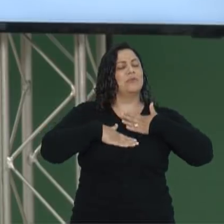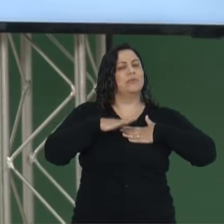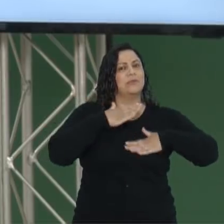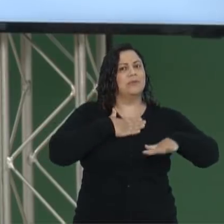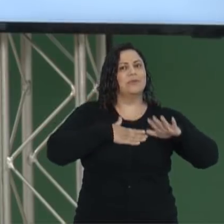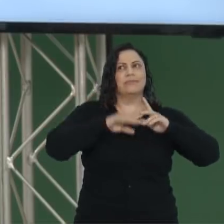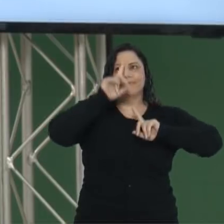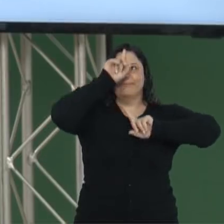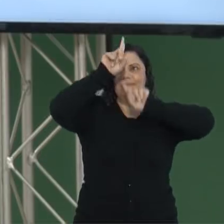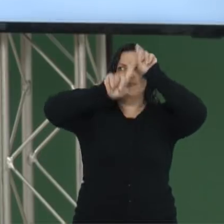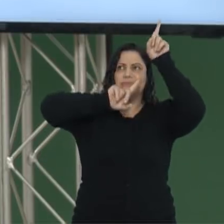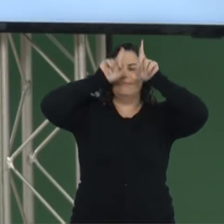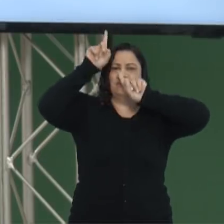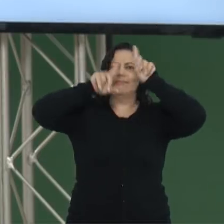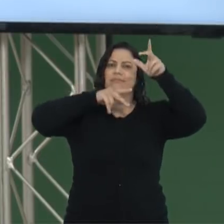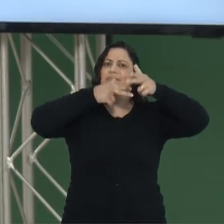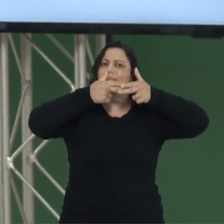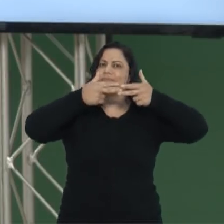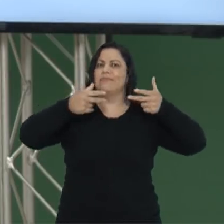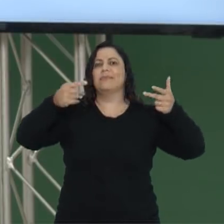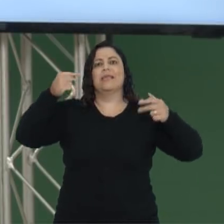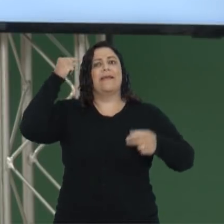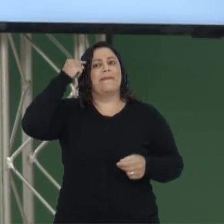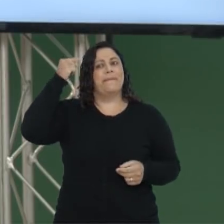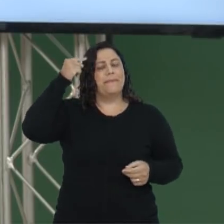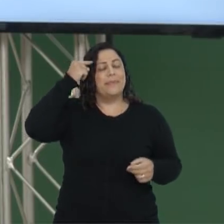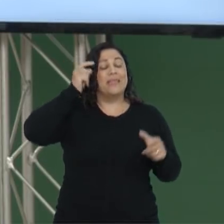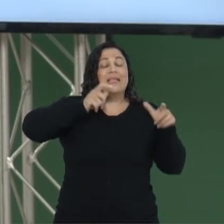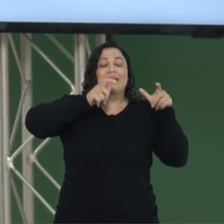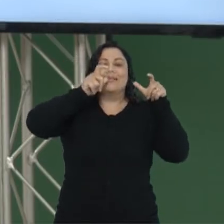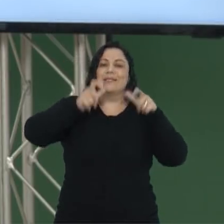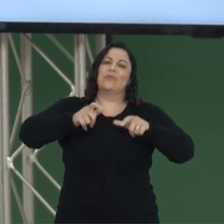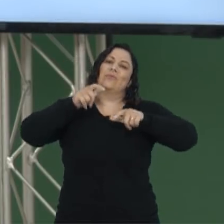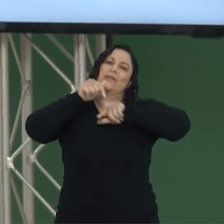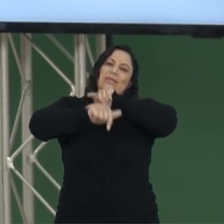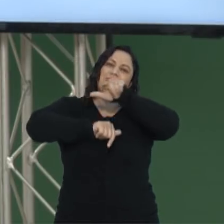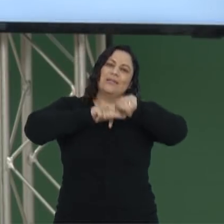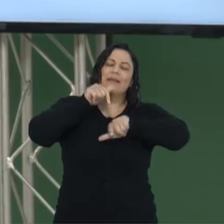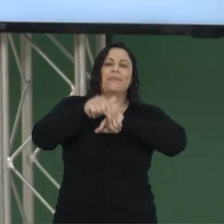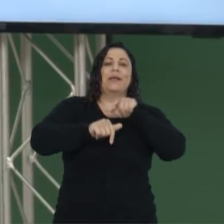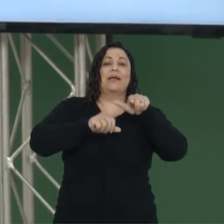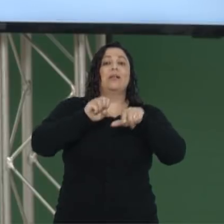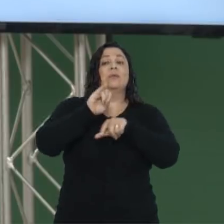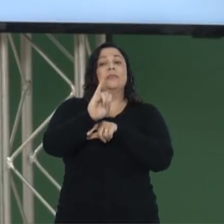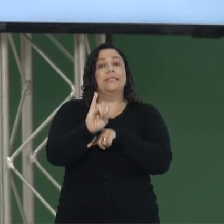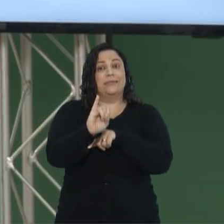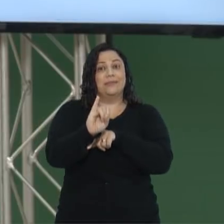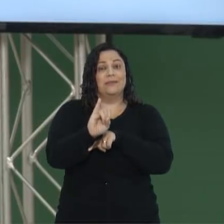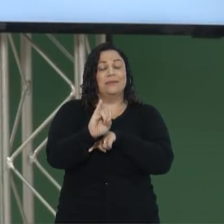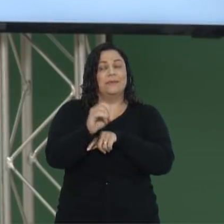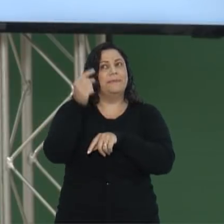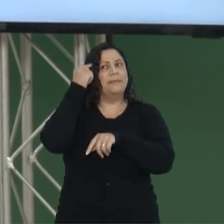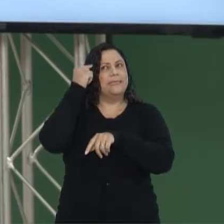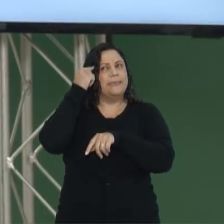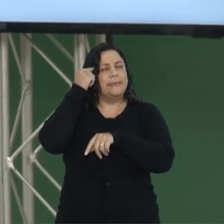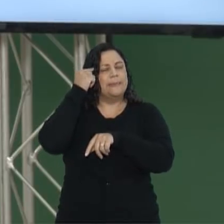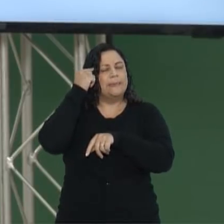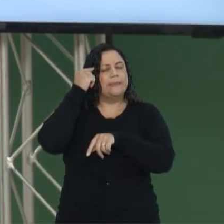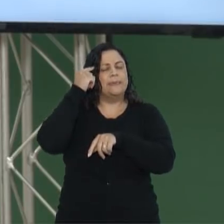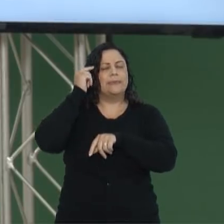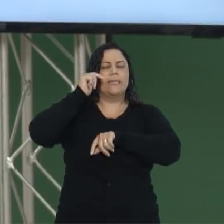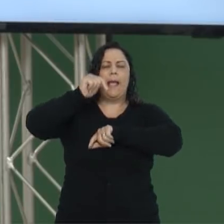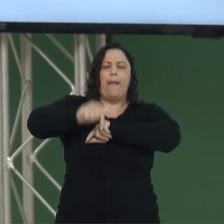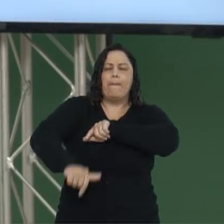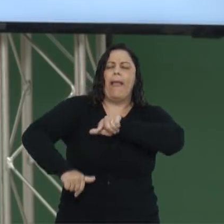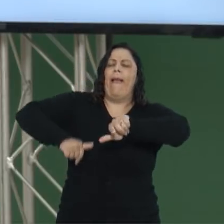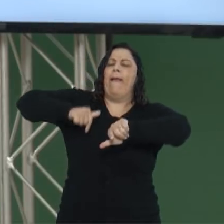criar algo e repensar, tá, esse lugar de trabalho. Caso contrário, se a gente for pensar trabalhos braçais, em que a pessoa